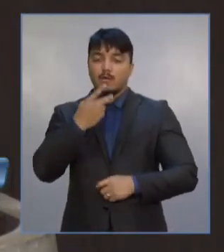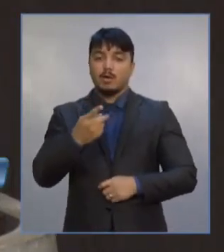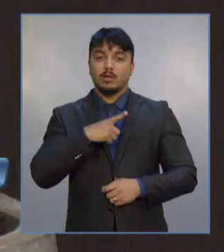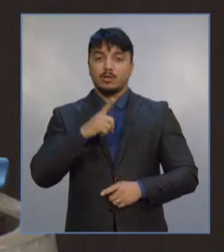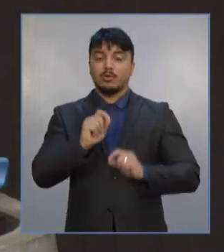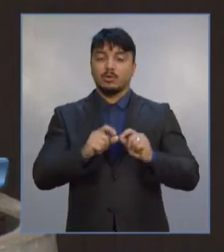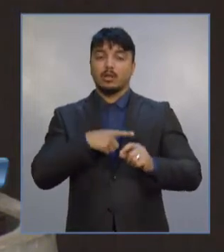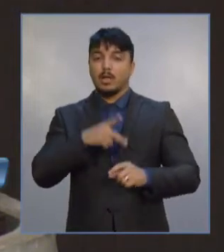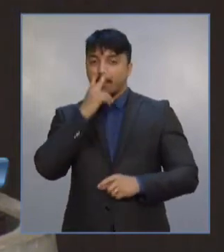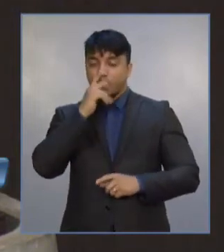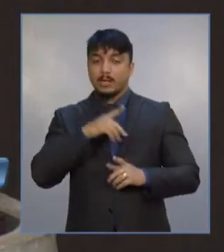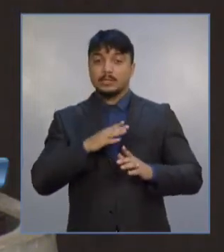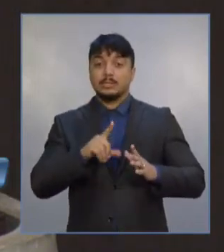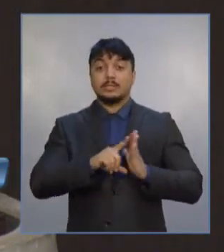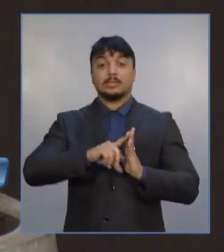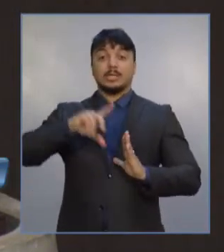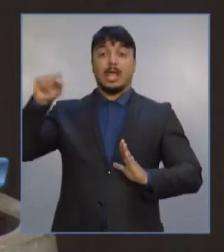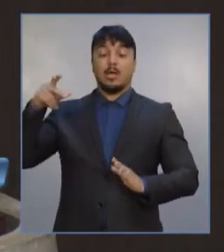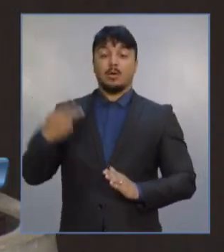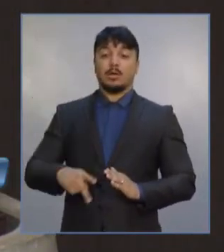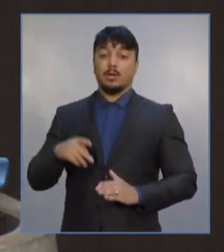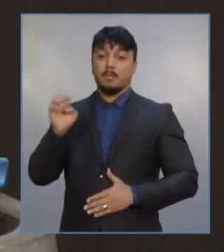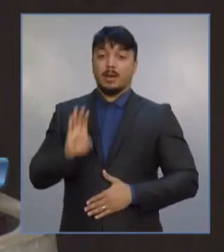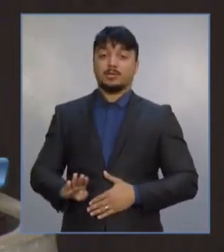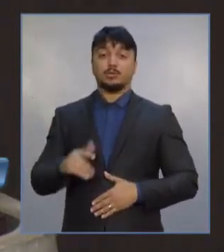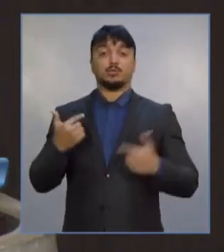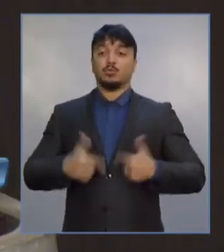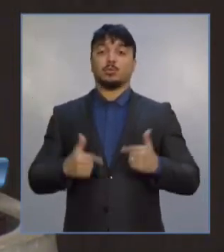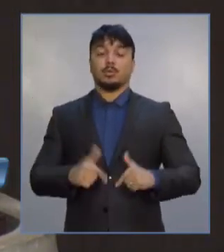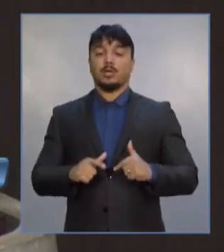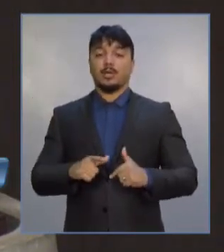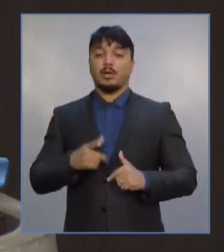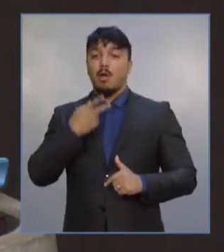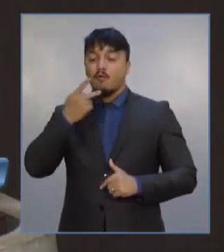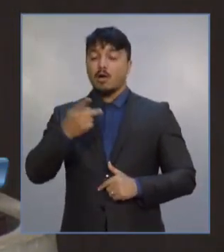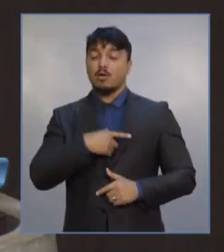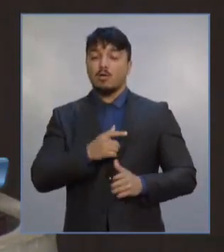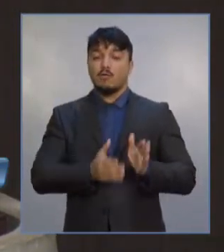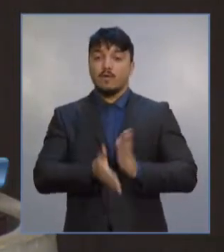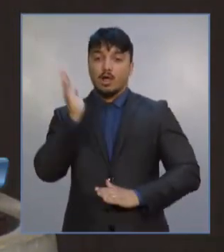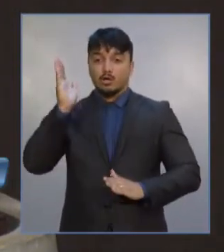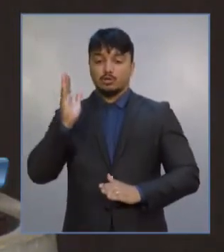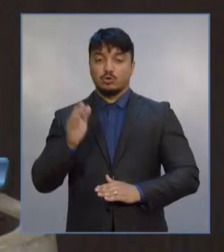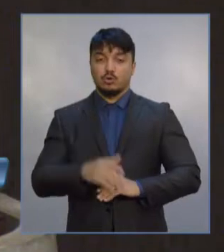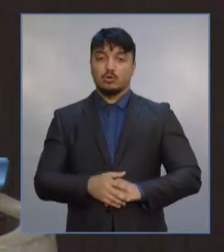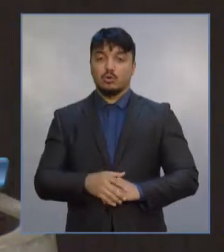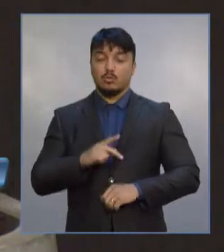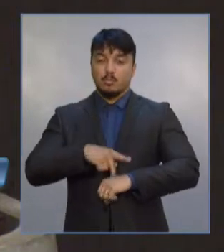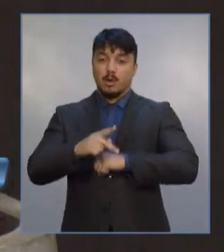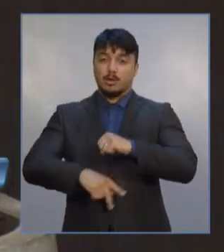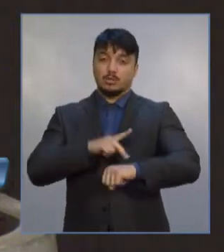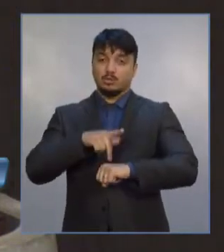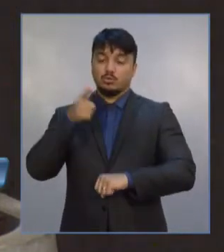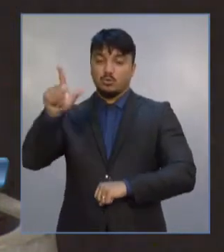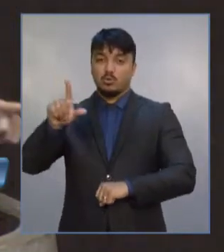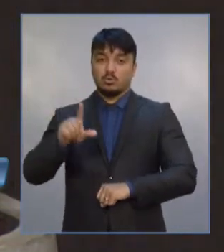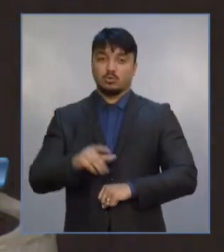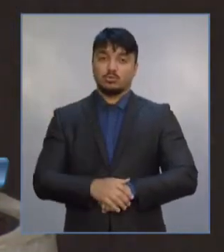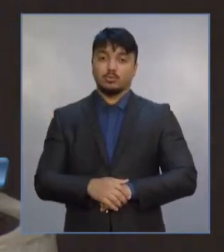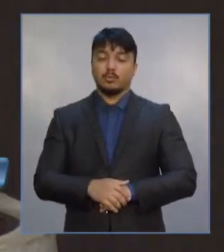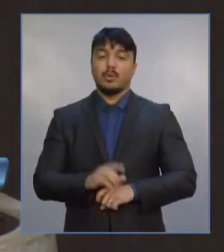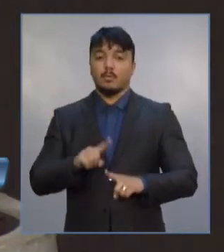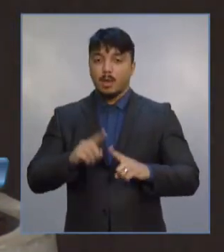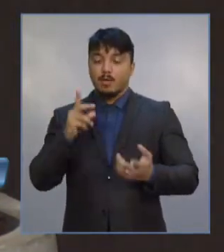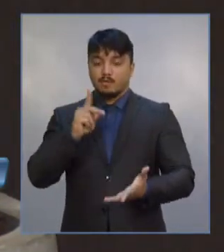vacância da presidência quando ele ainda estava em território nacional. Esses são os fatos